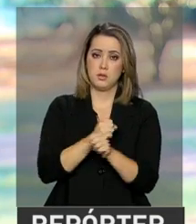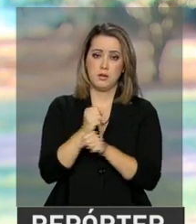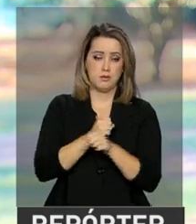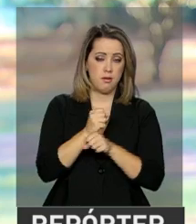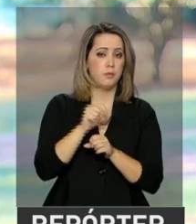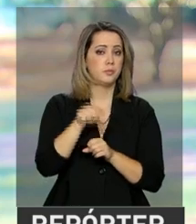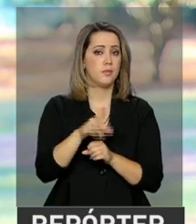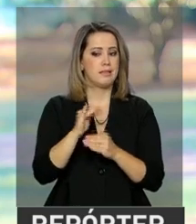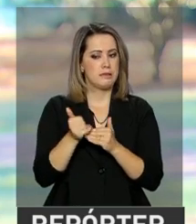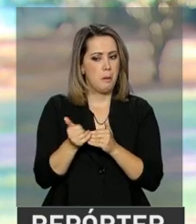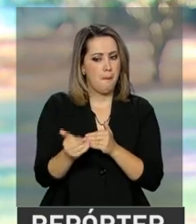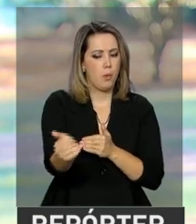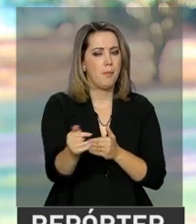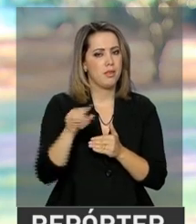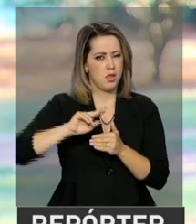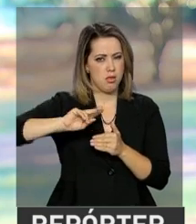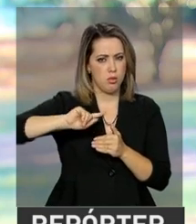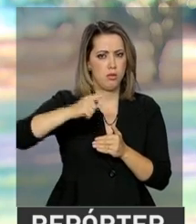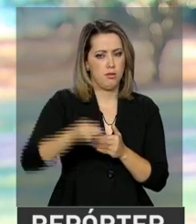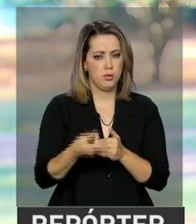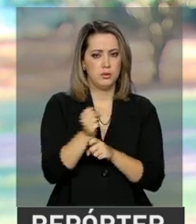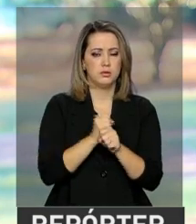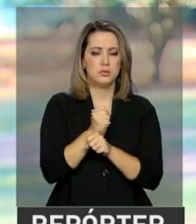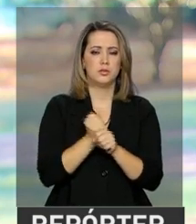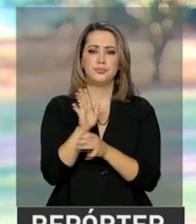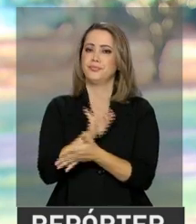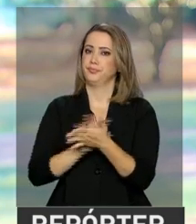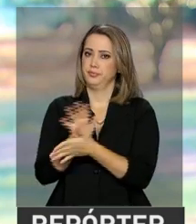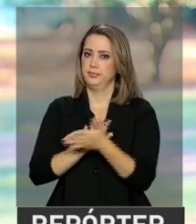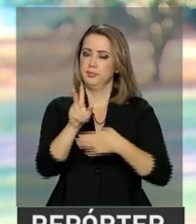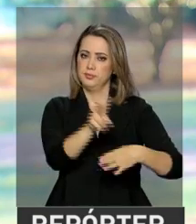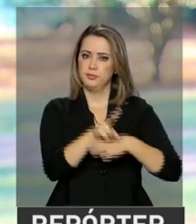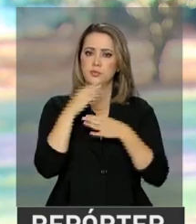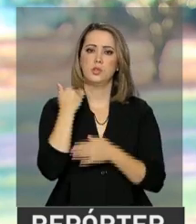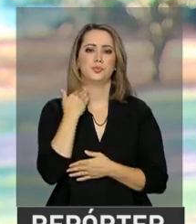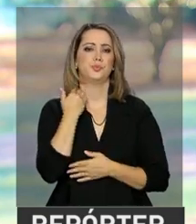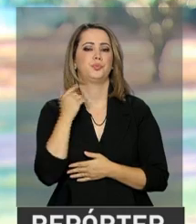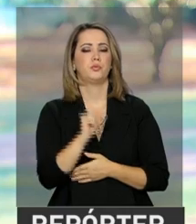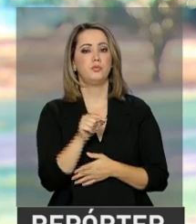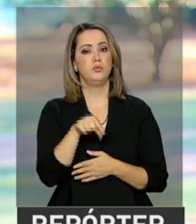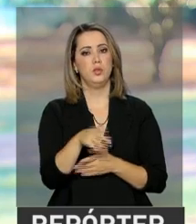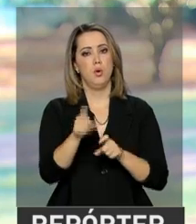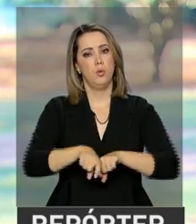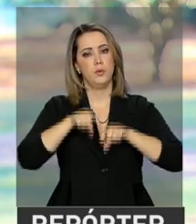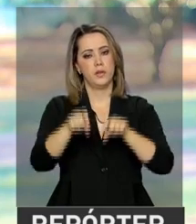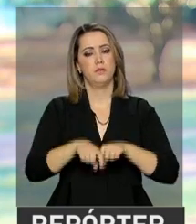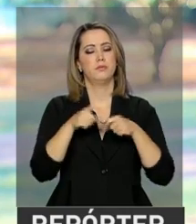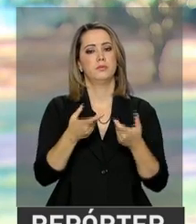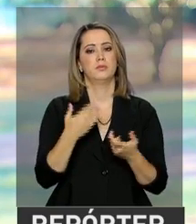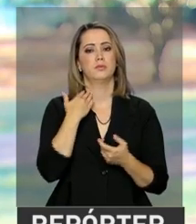2017 A partir dessa data ele não consegue mais crédito bancário tá Crédito Rural na